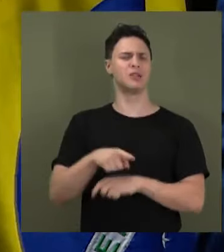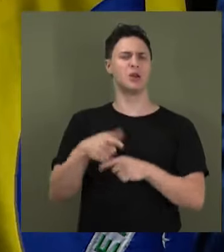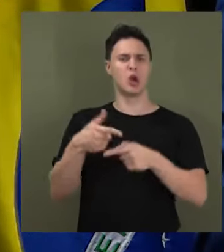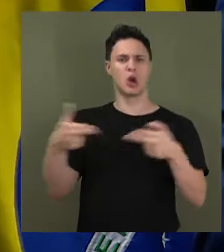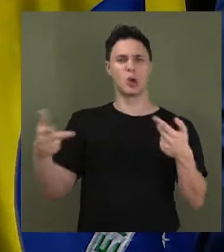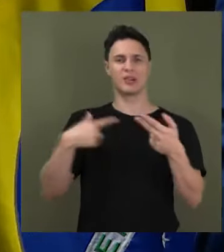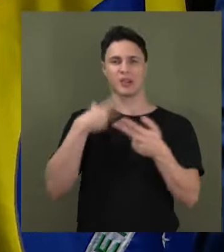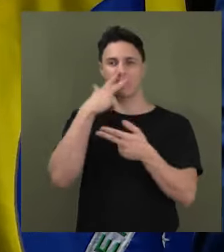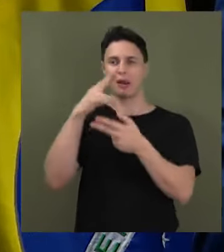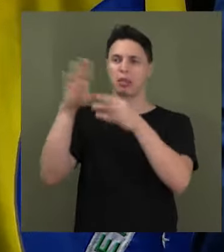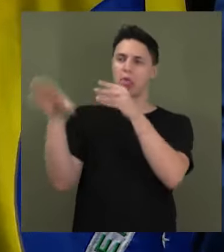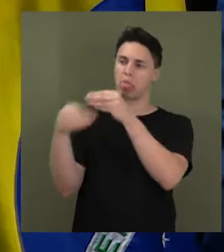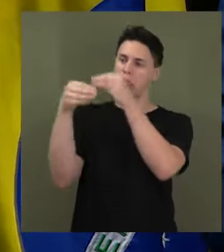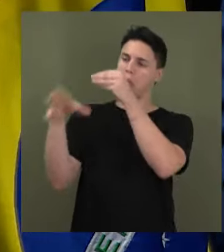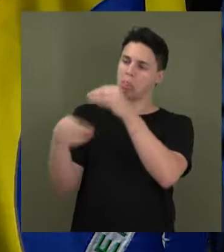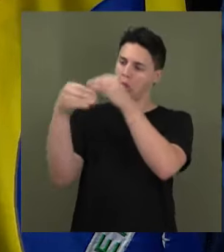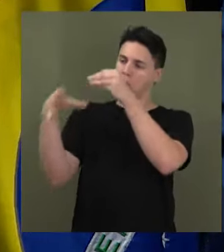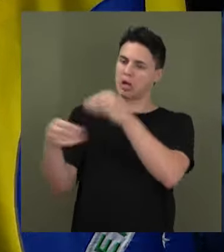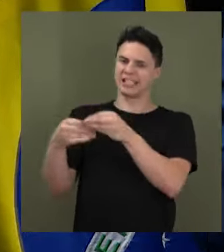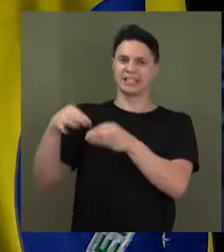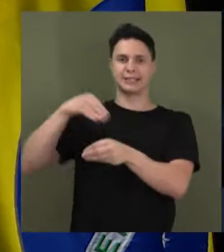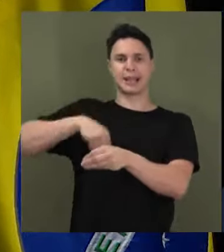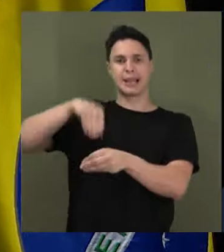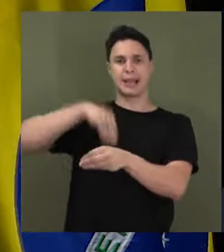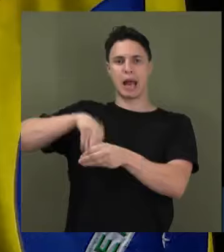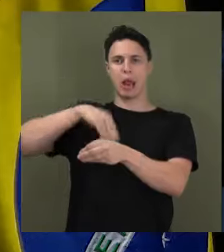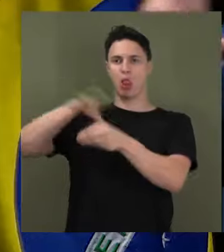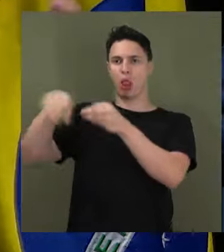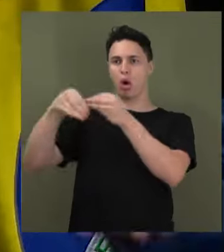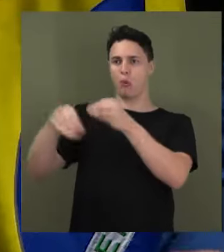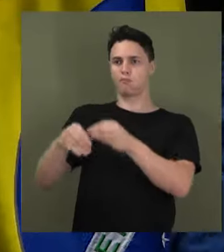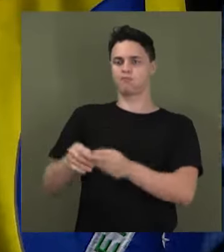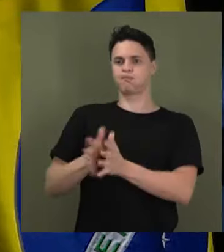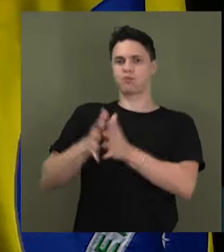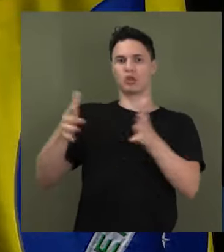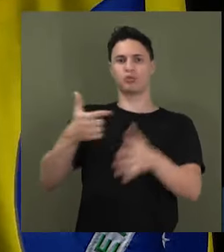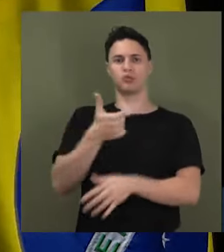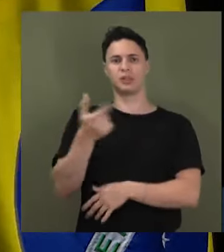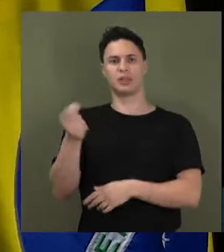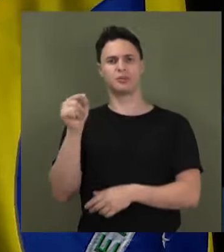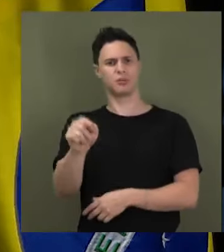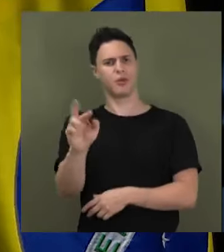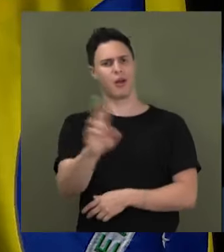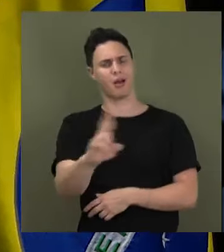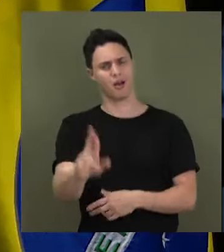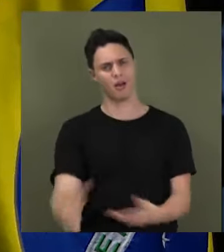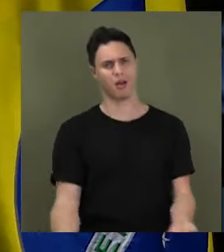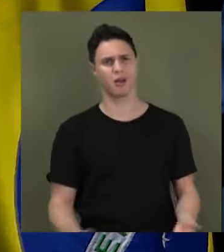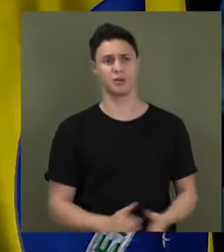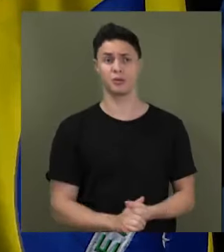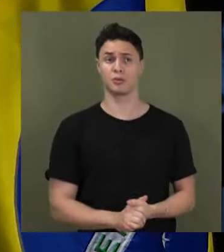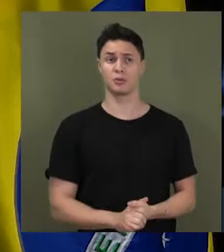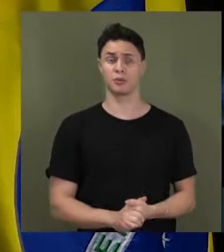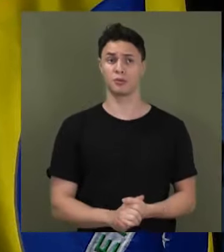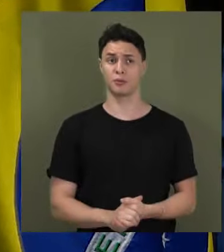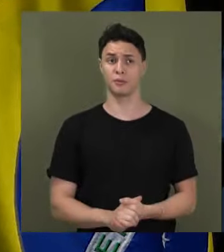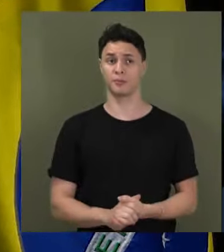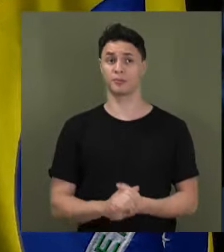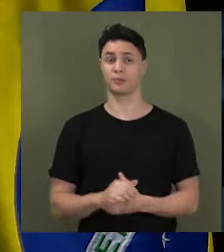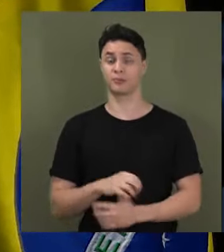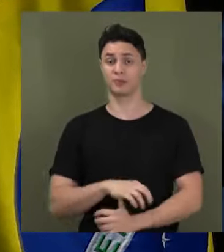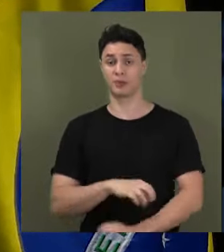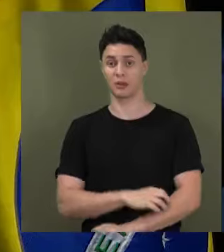permite com que os salários cheguem aos abusivos 200 mil reais. Mas o primeiro